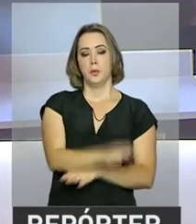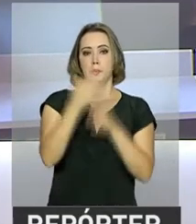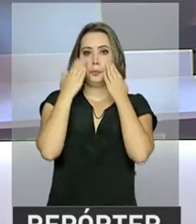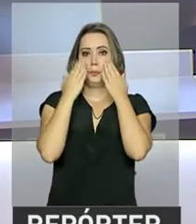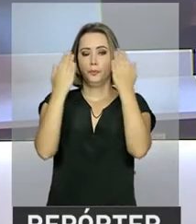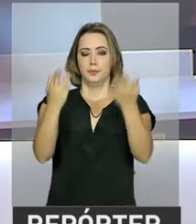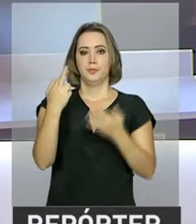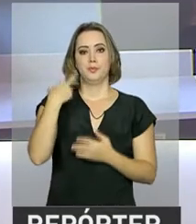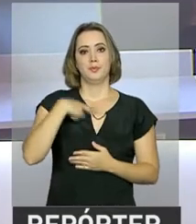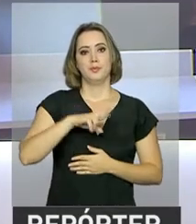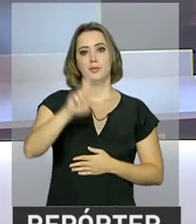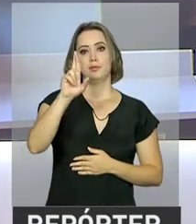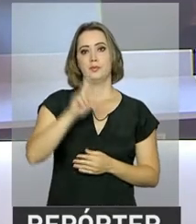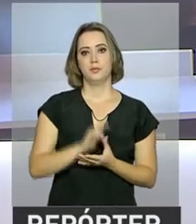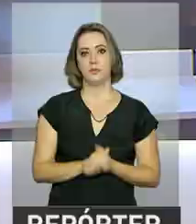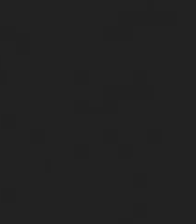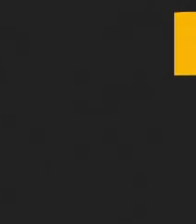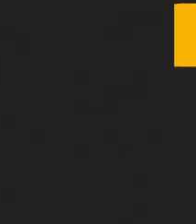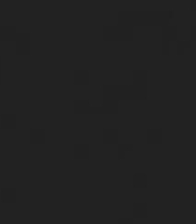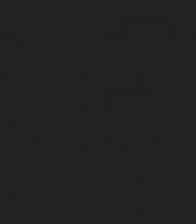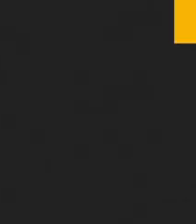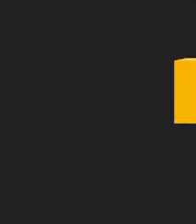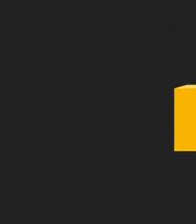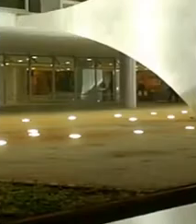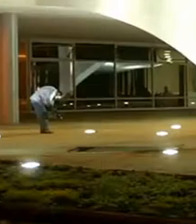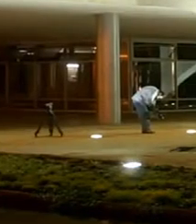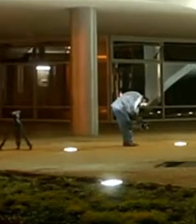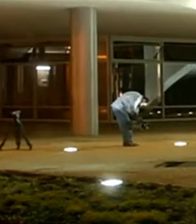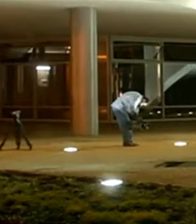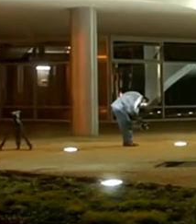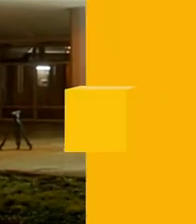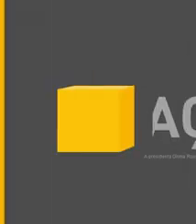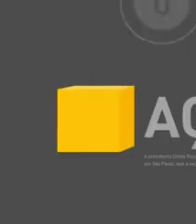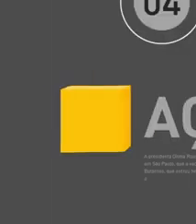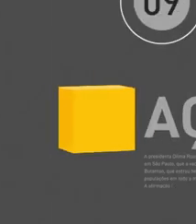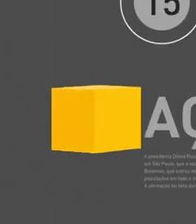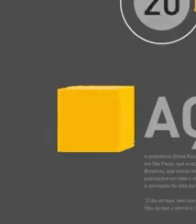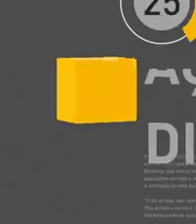voltamos às 16h na próxima edição do Repórter NBR.